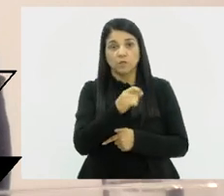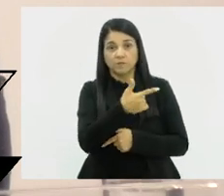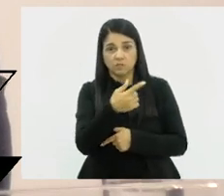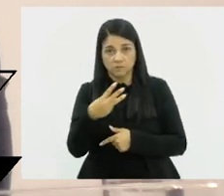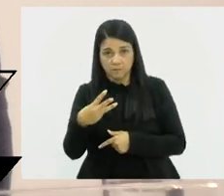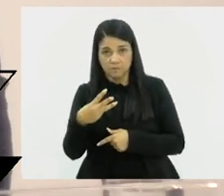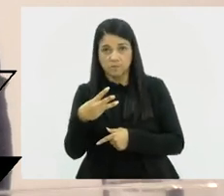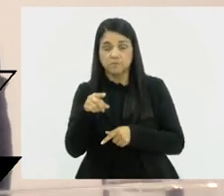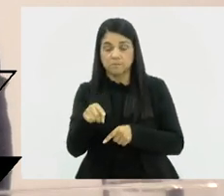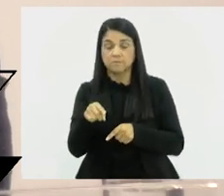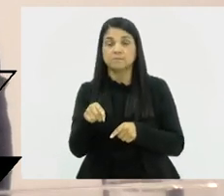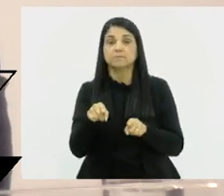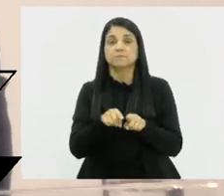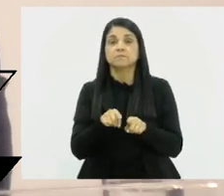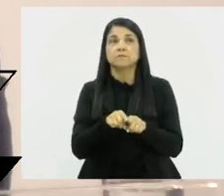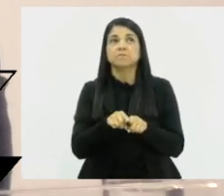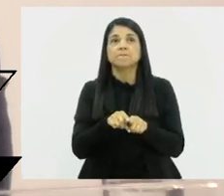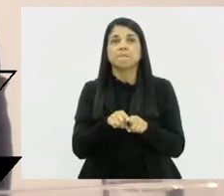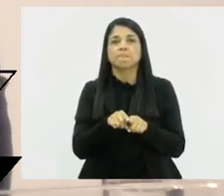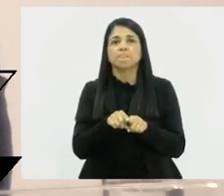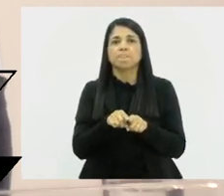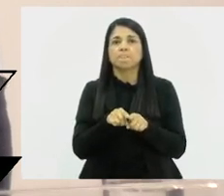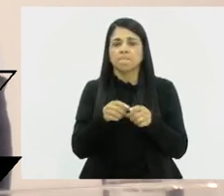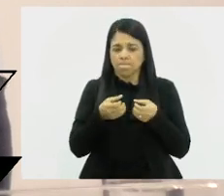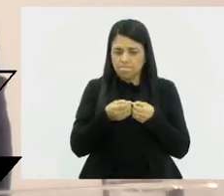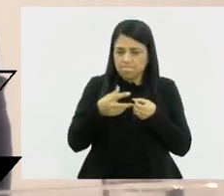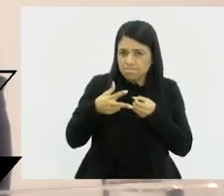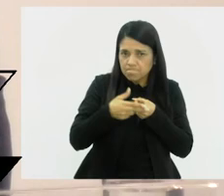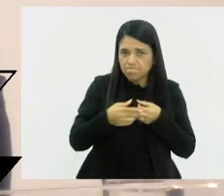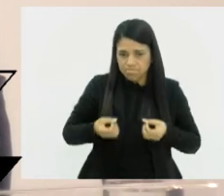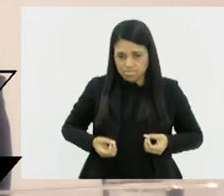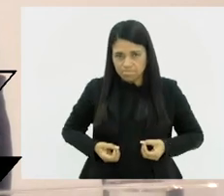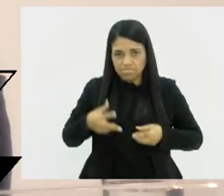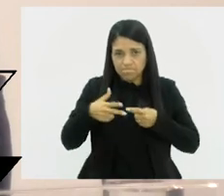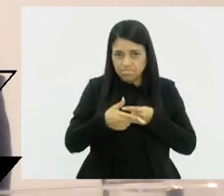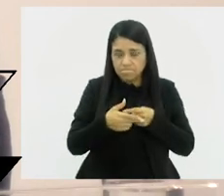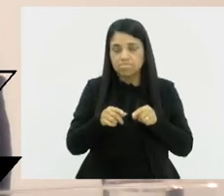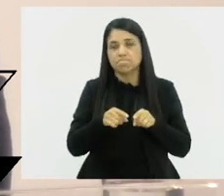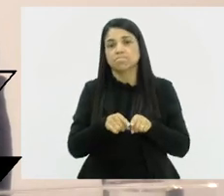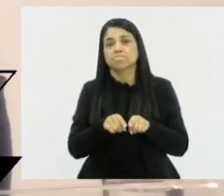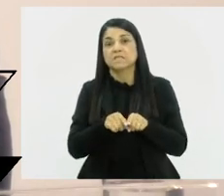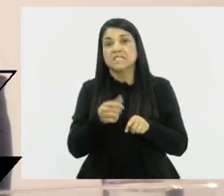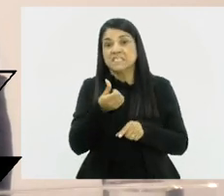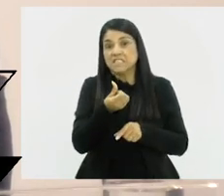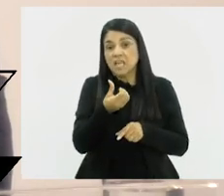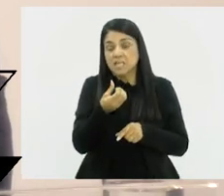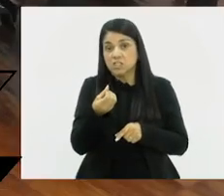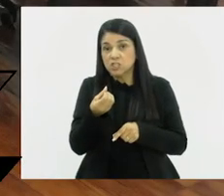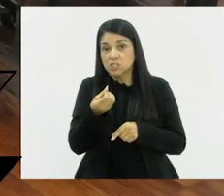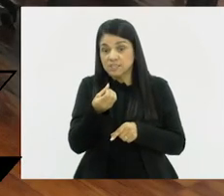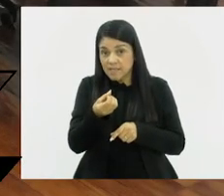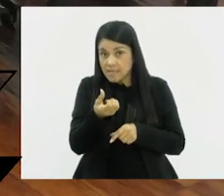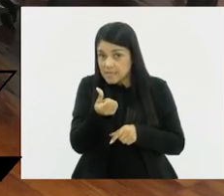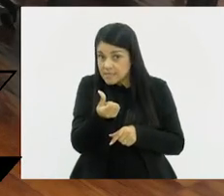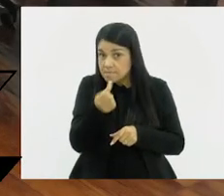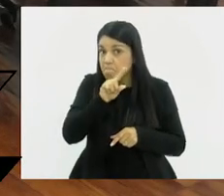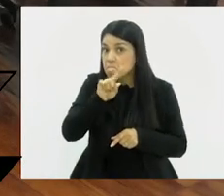2023, foram castrados 6 mil castrações. Lá em